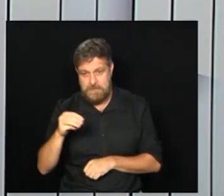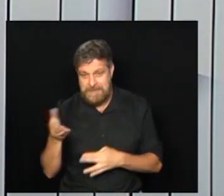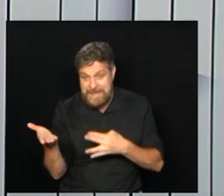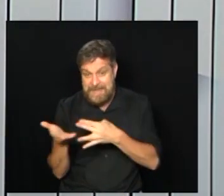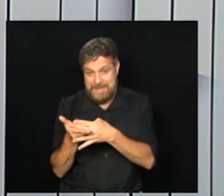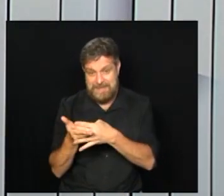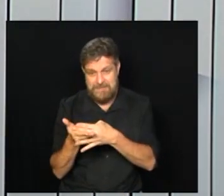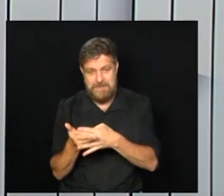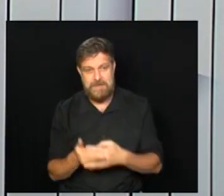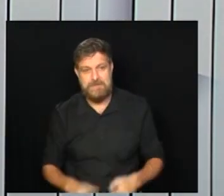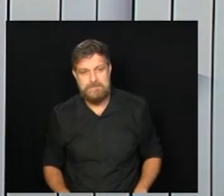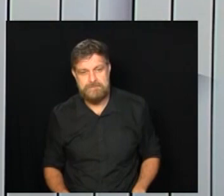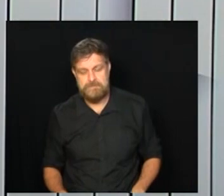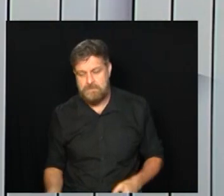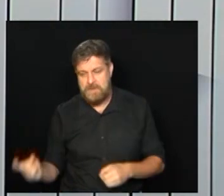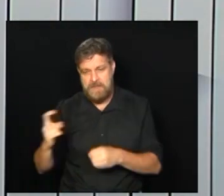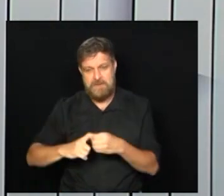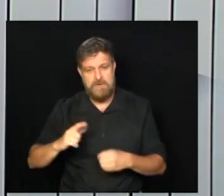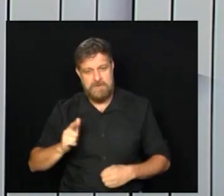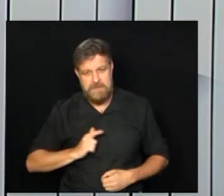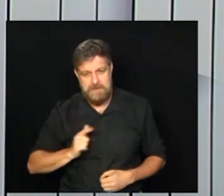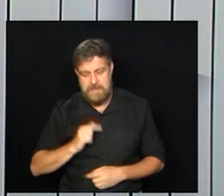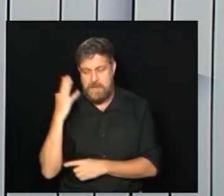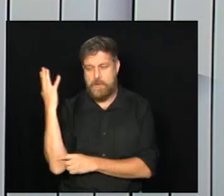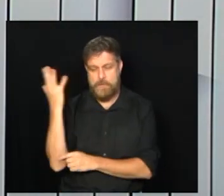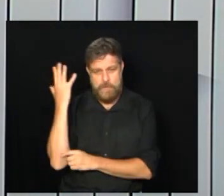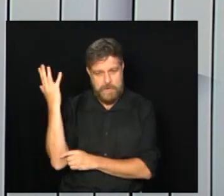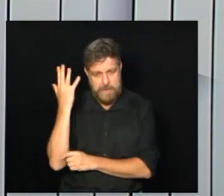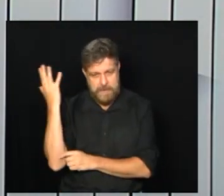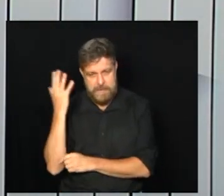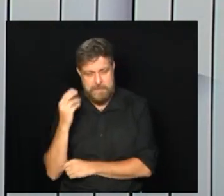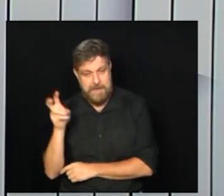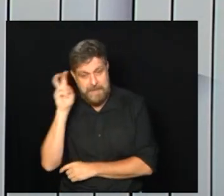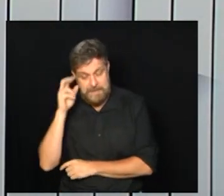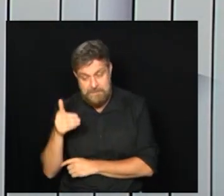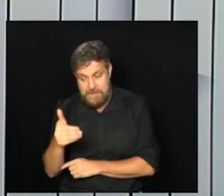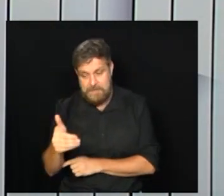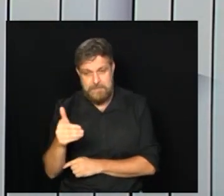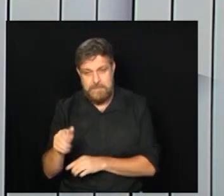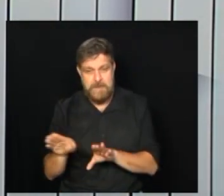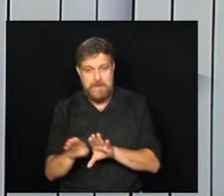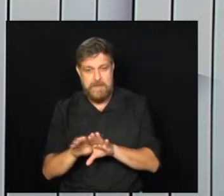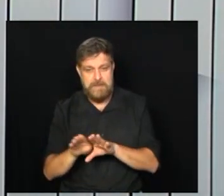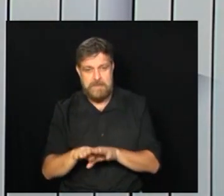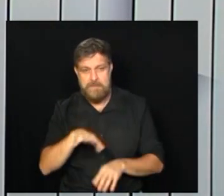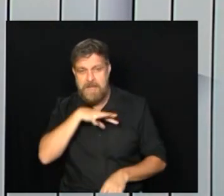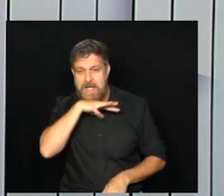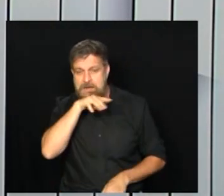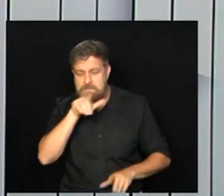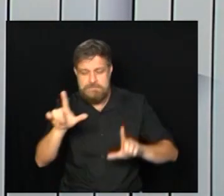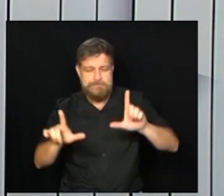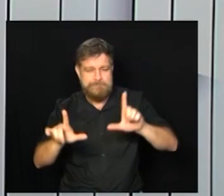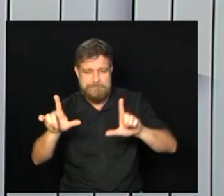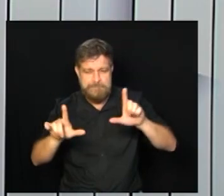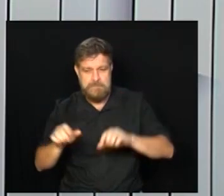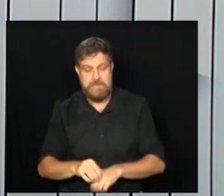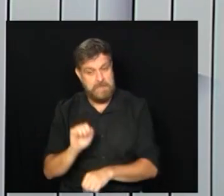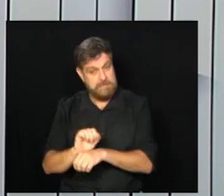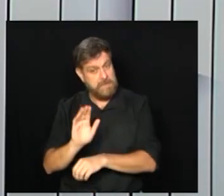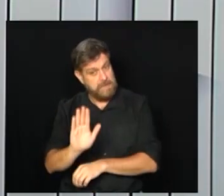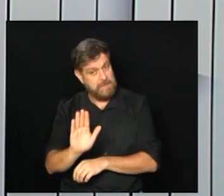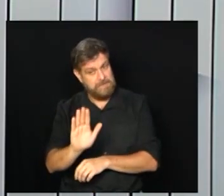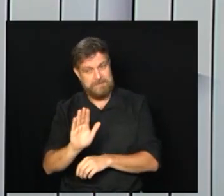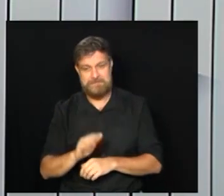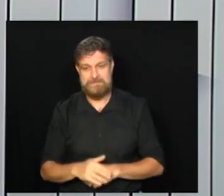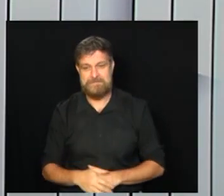no Câmara Notícia. E na volta tem previsão do tempo para esta quinta-feira. E o nosso quadro é o bicho, então não saia daí.